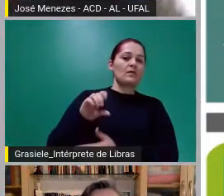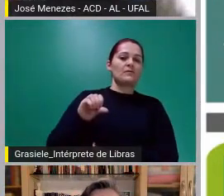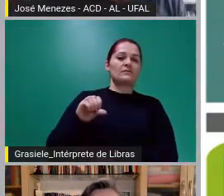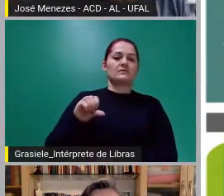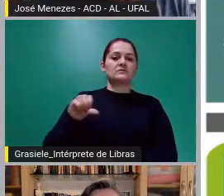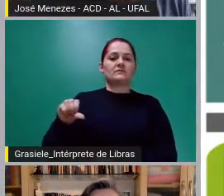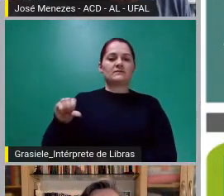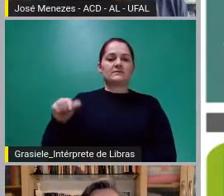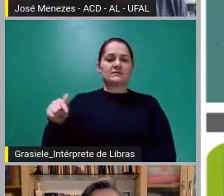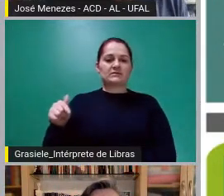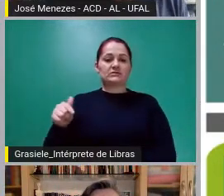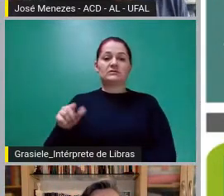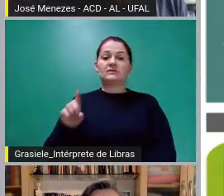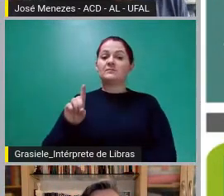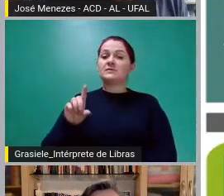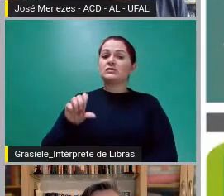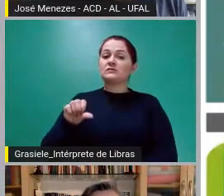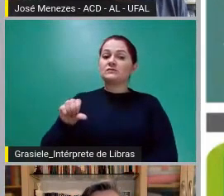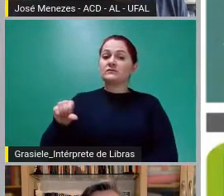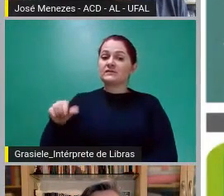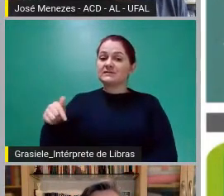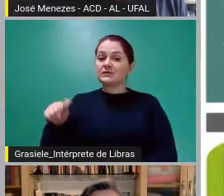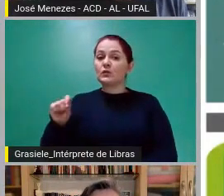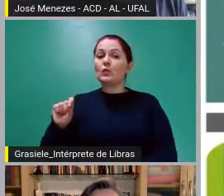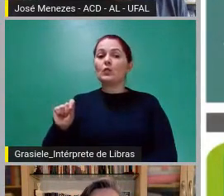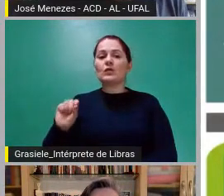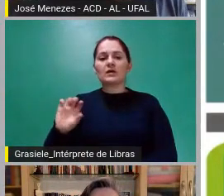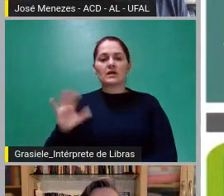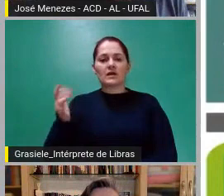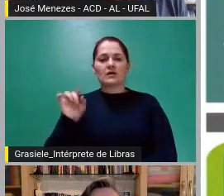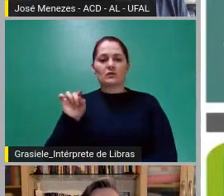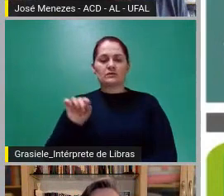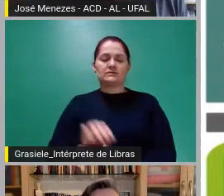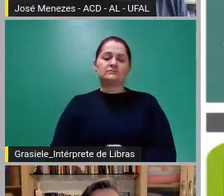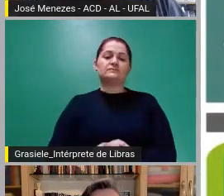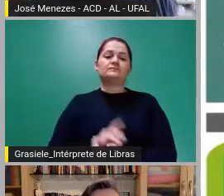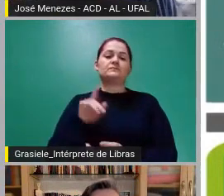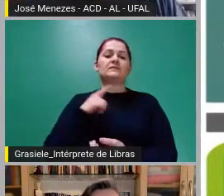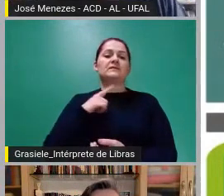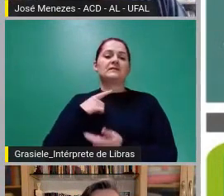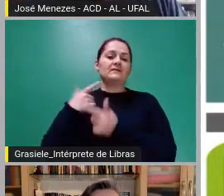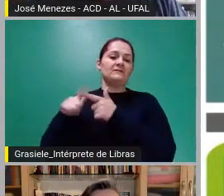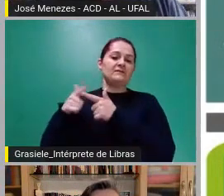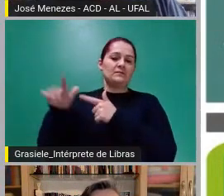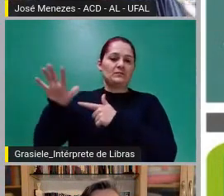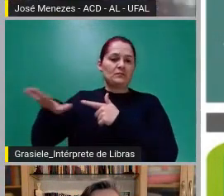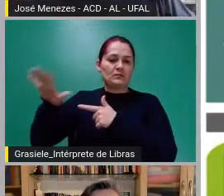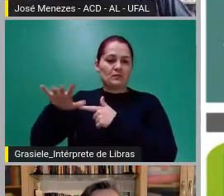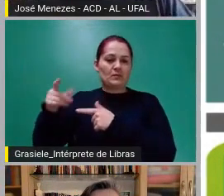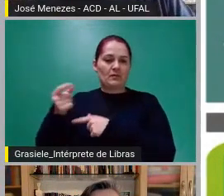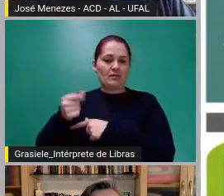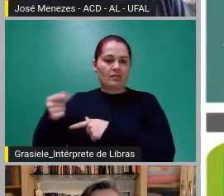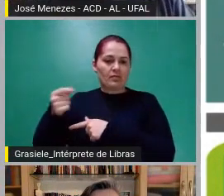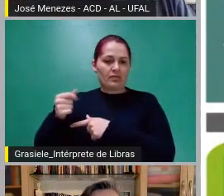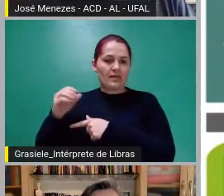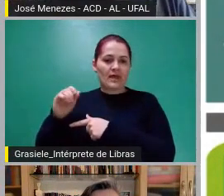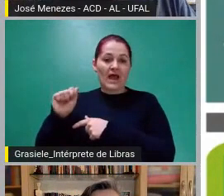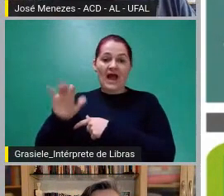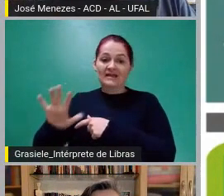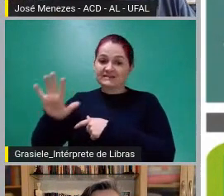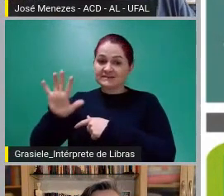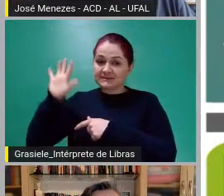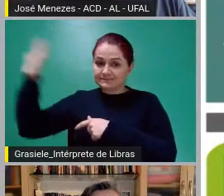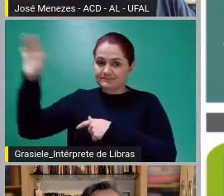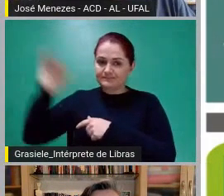1997. O que nós tivemos em 97? Nós tivemos um acordo, nós tivemos a crise asiática, um acordo com o FMI e o impulsionamento